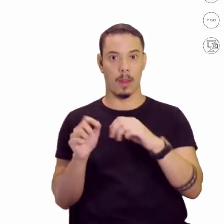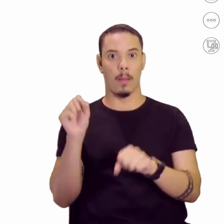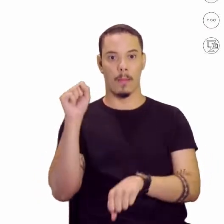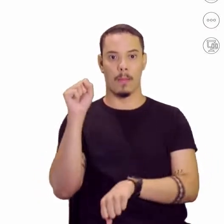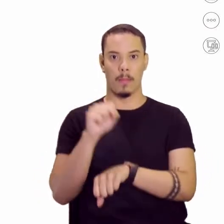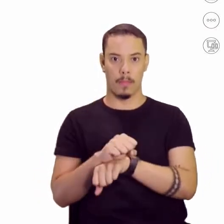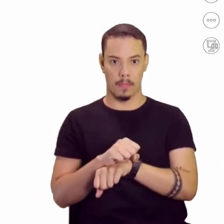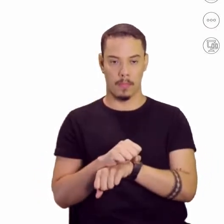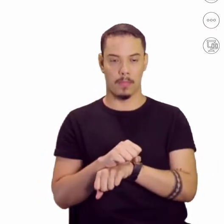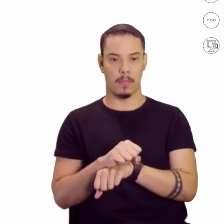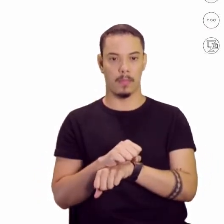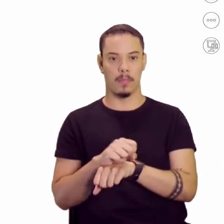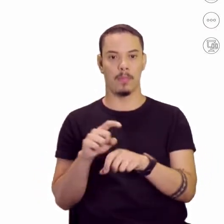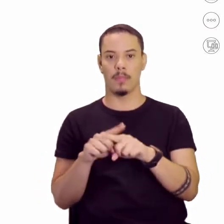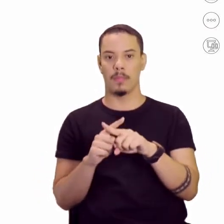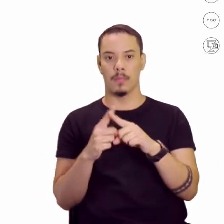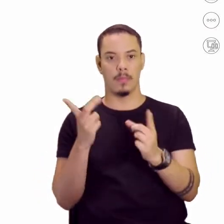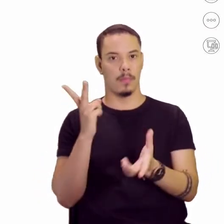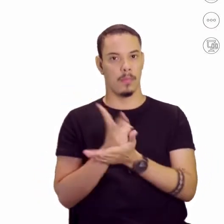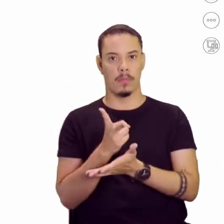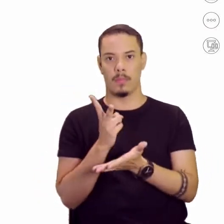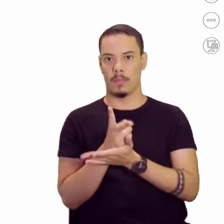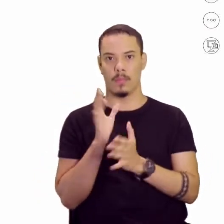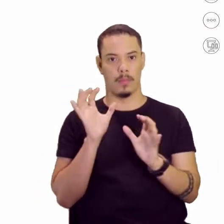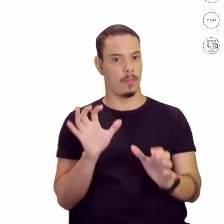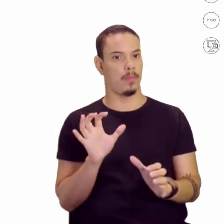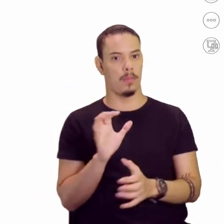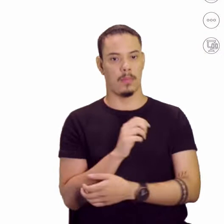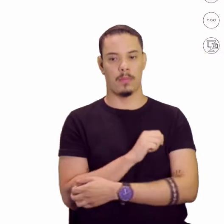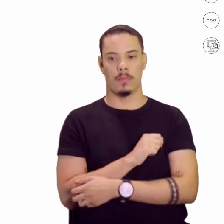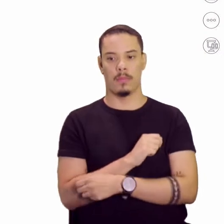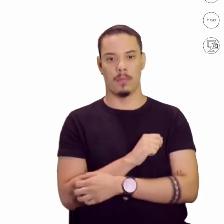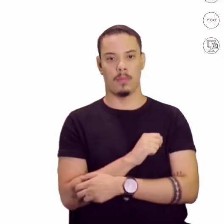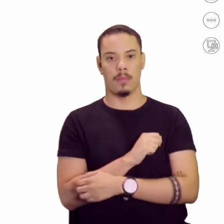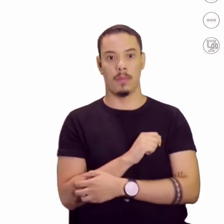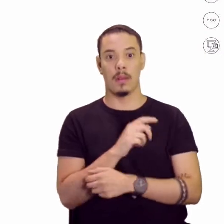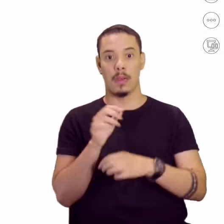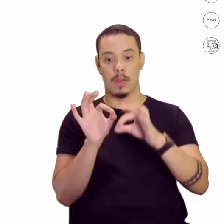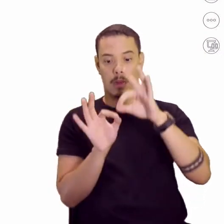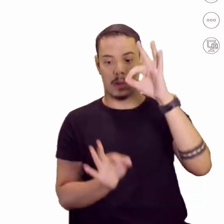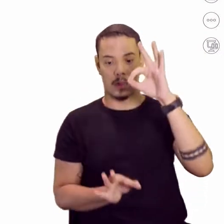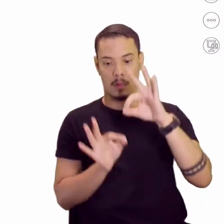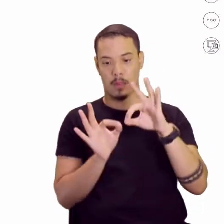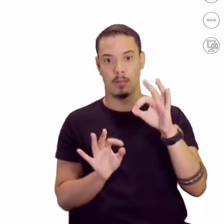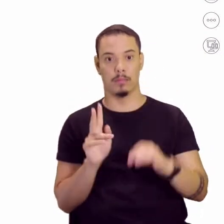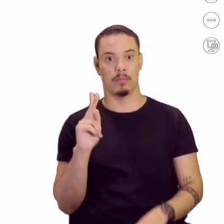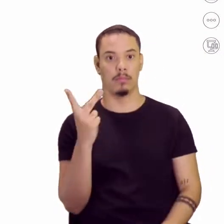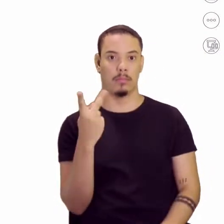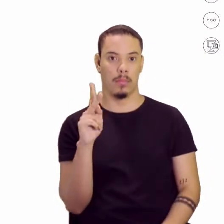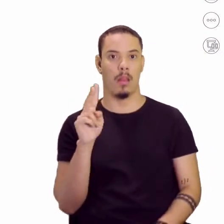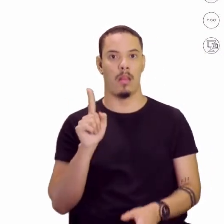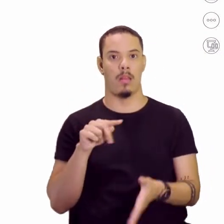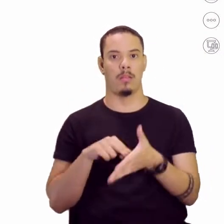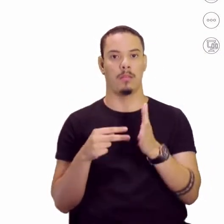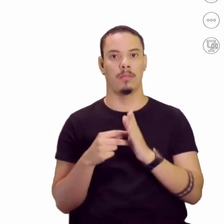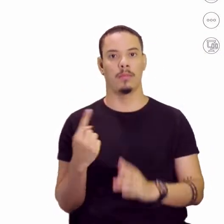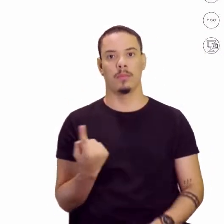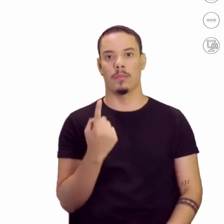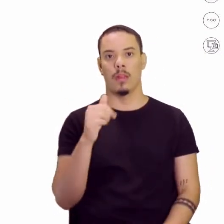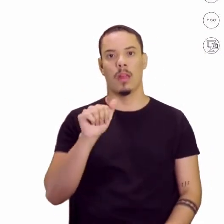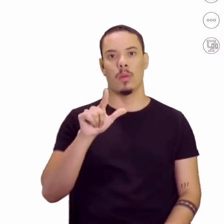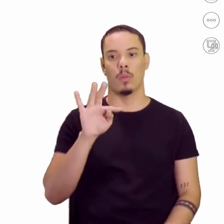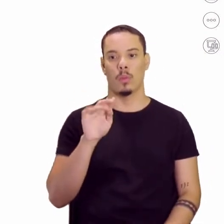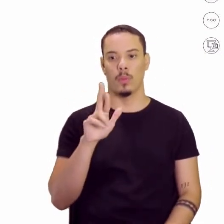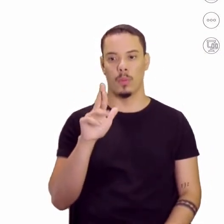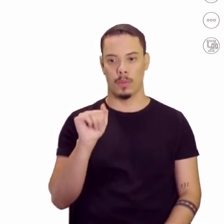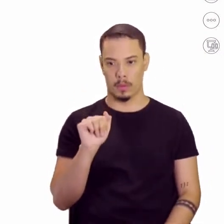e... Só que para na vertical e não na horizontal. Nós vamos ver esse movimento, que é o movimento oblíquo, que tem dois movimentos.